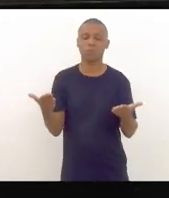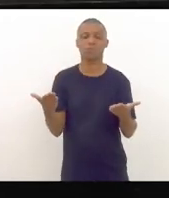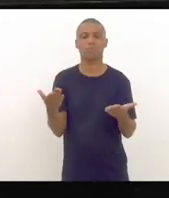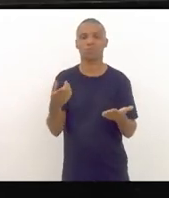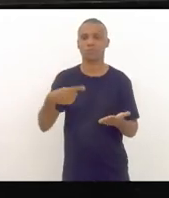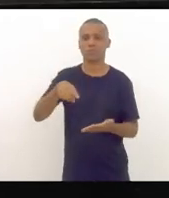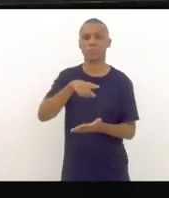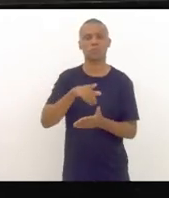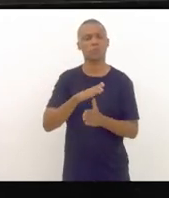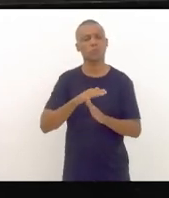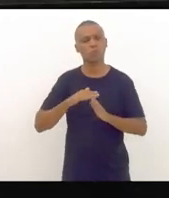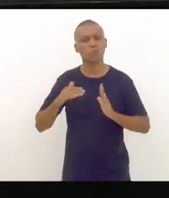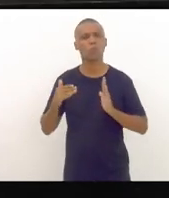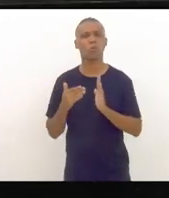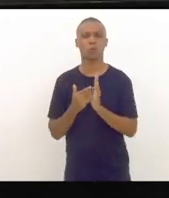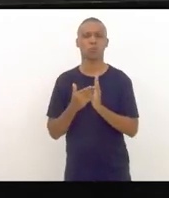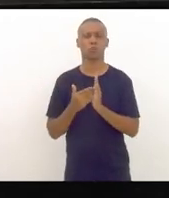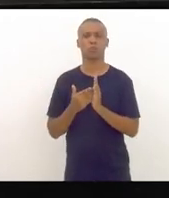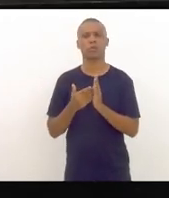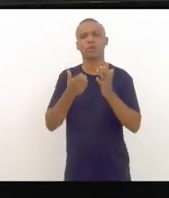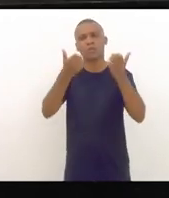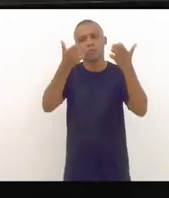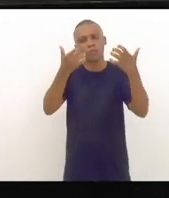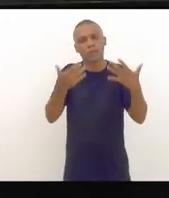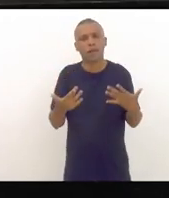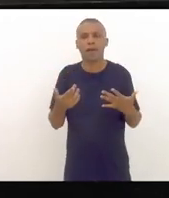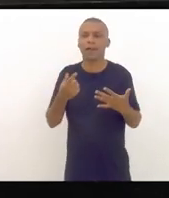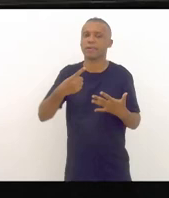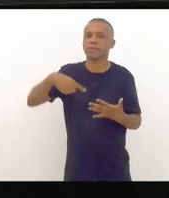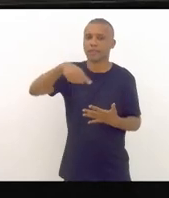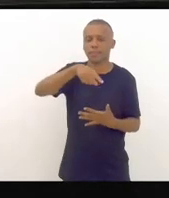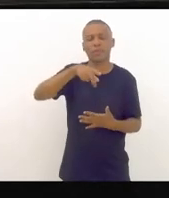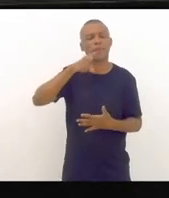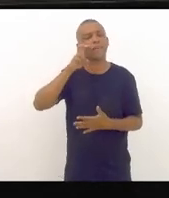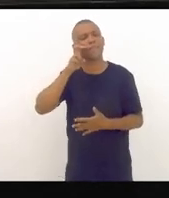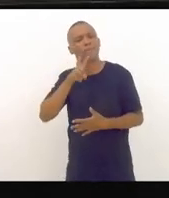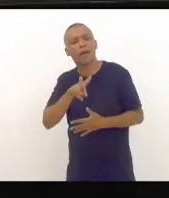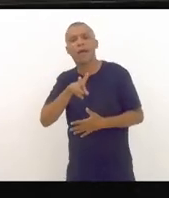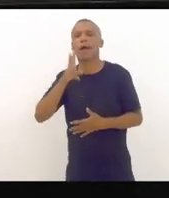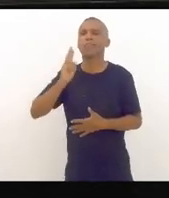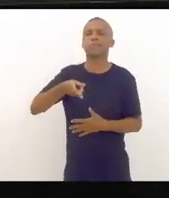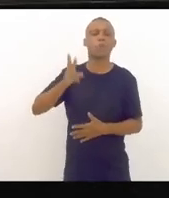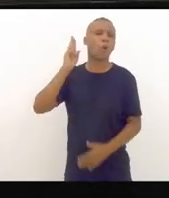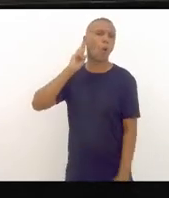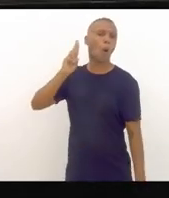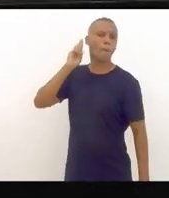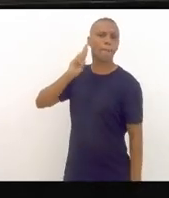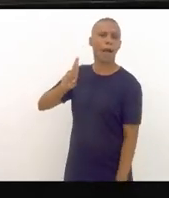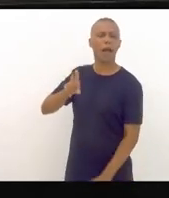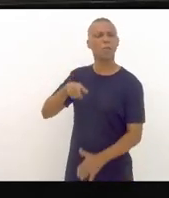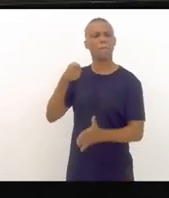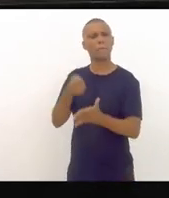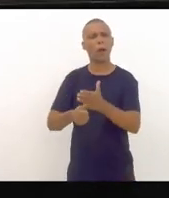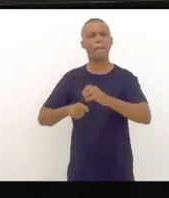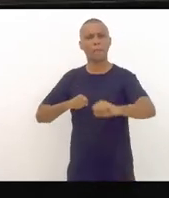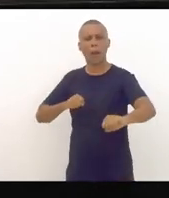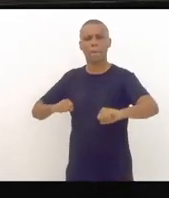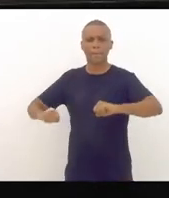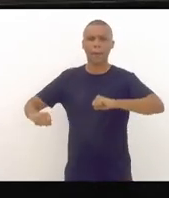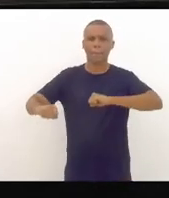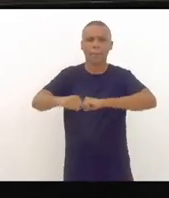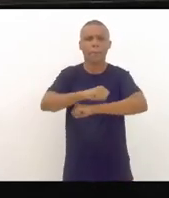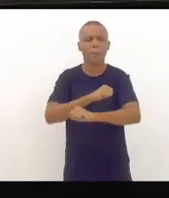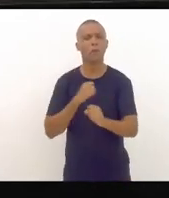por tudo e dizer que vocês vão ver sempre um Romário cada vez mais combativo, cada vez